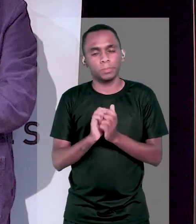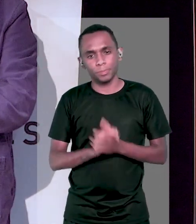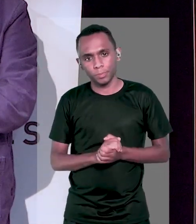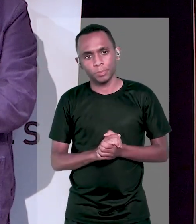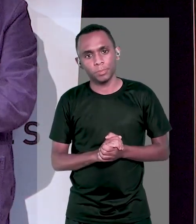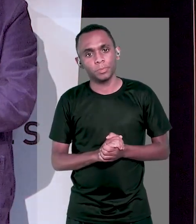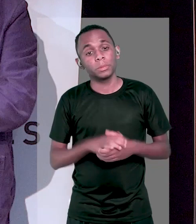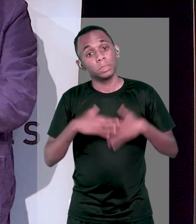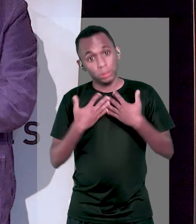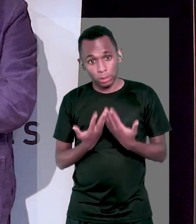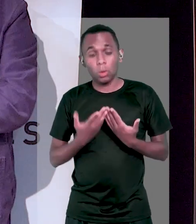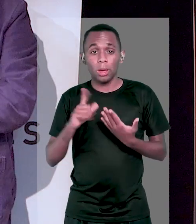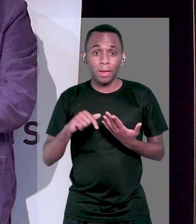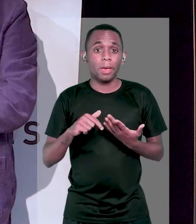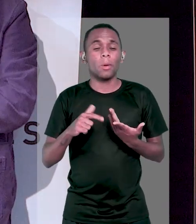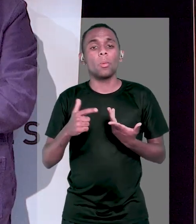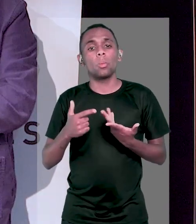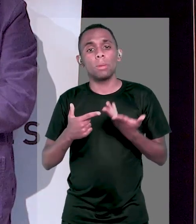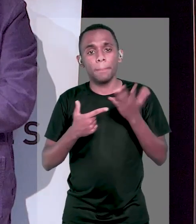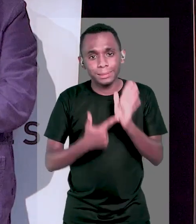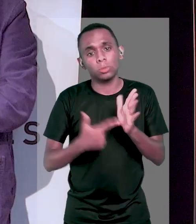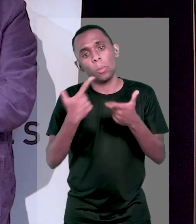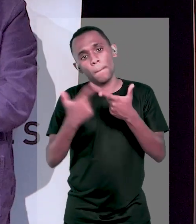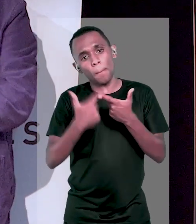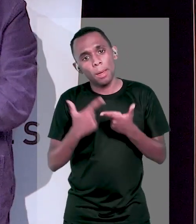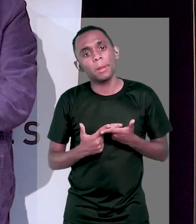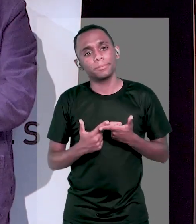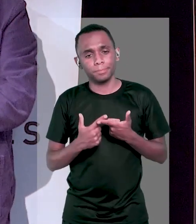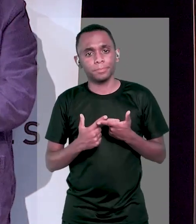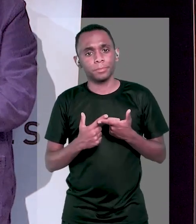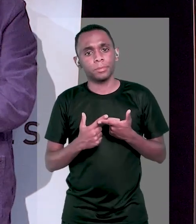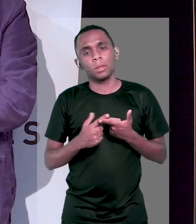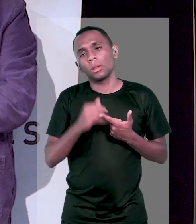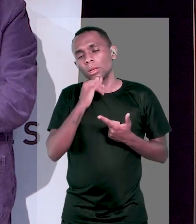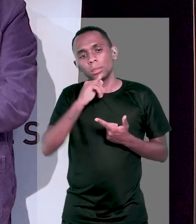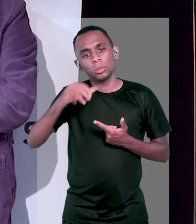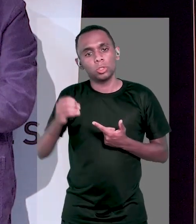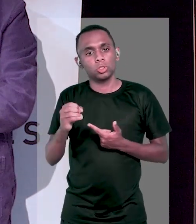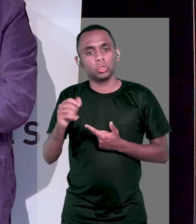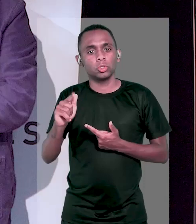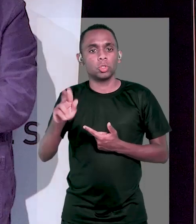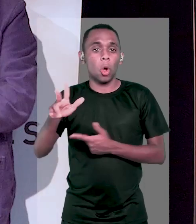Se volta contra o espírito. Então, quer dizer, o ciclo vai tentar dar conta dessa contradição.